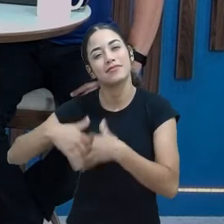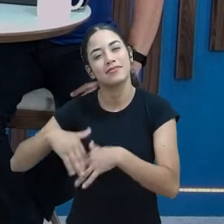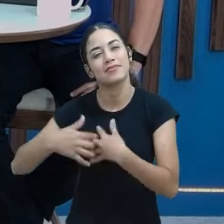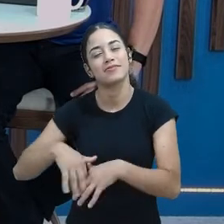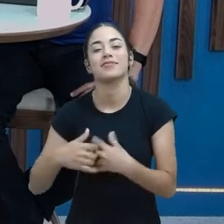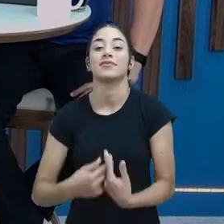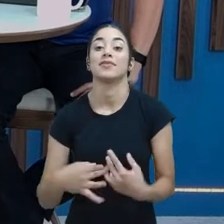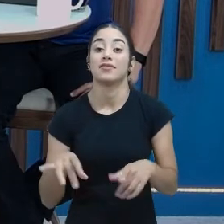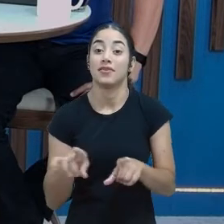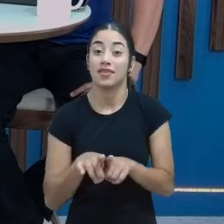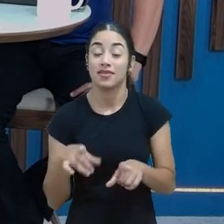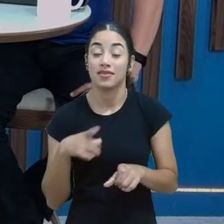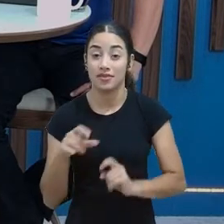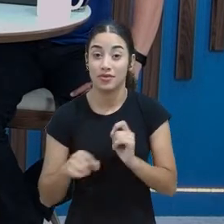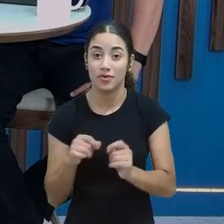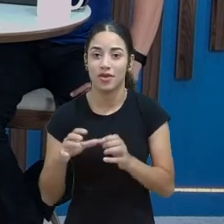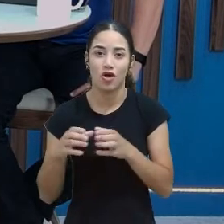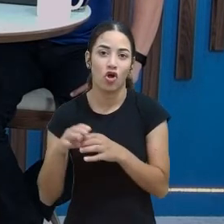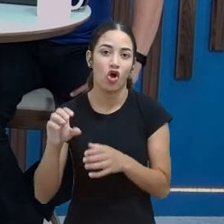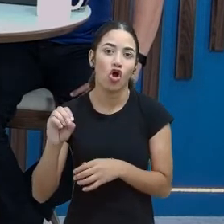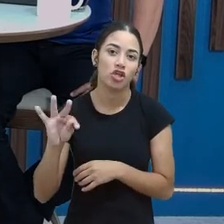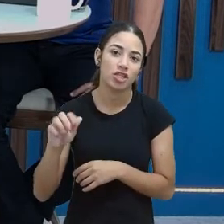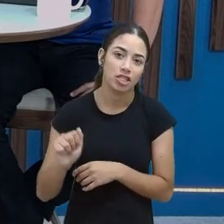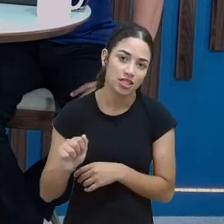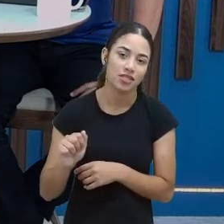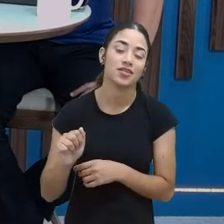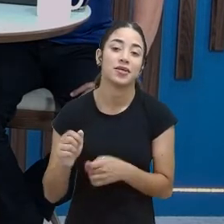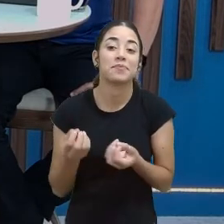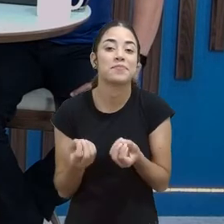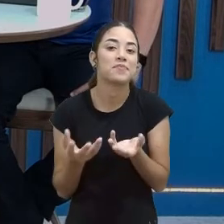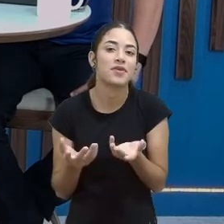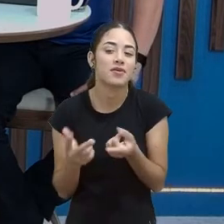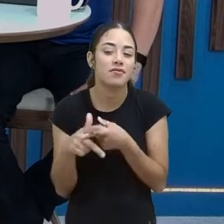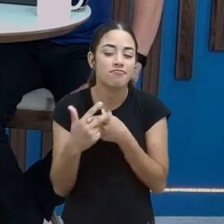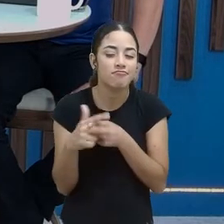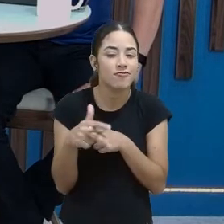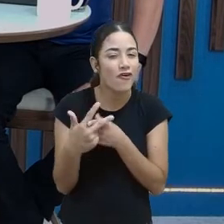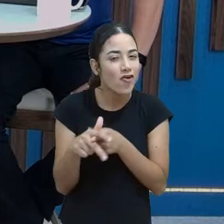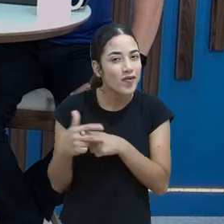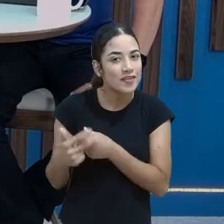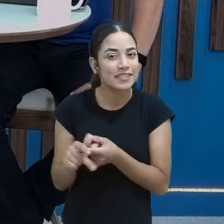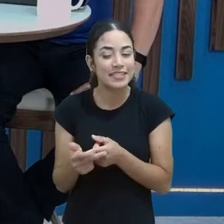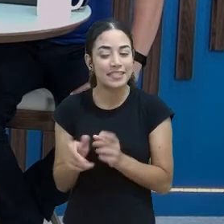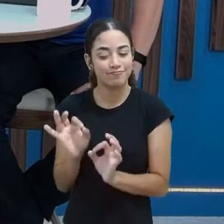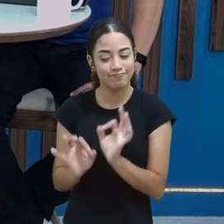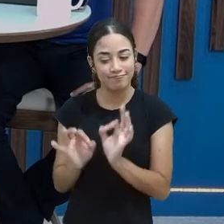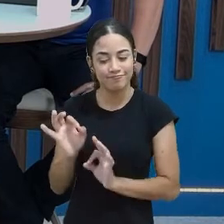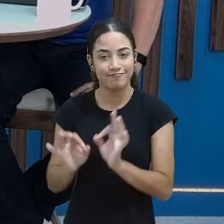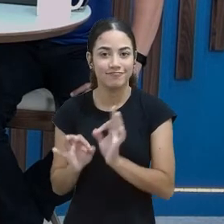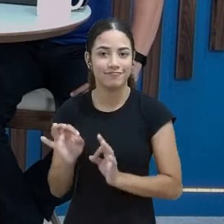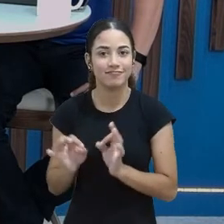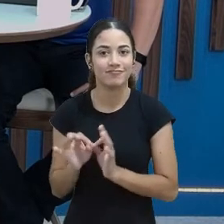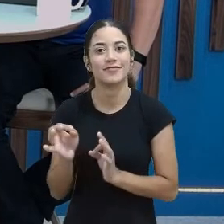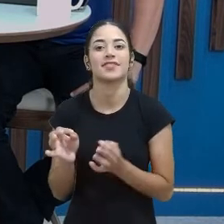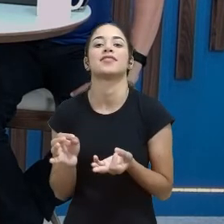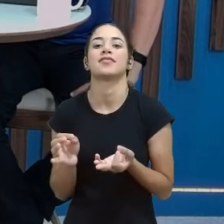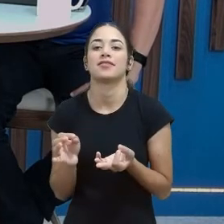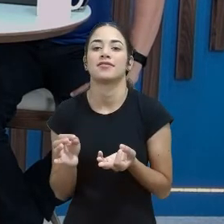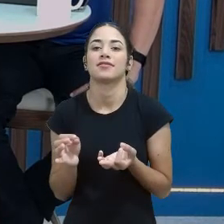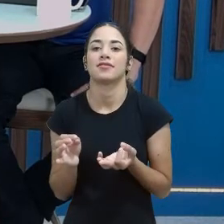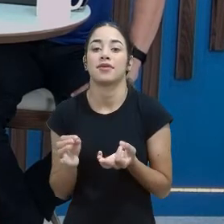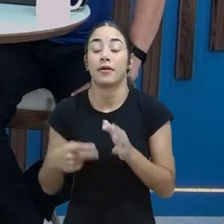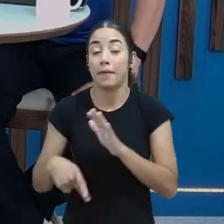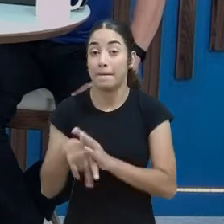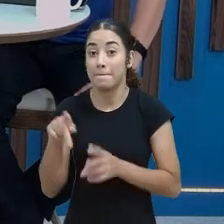as políticas de cotas, é justamente para reparar esses danos todos que foram causados a essa